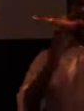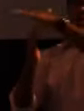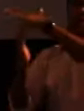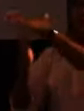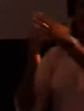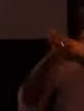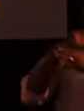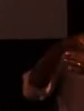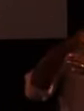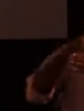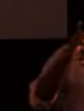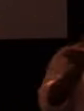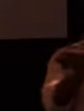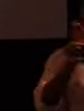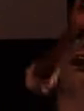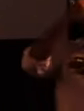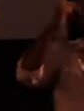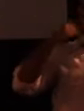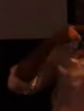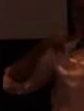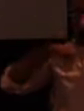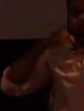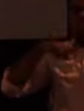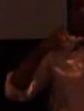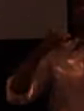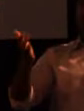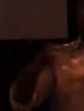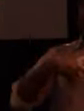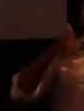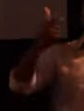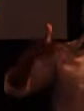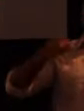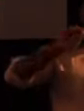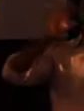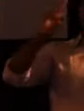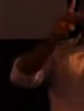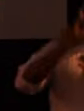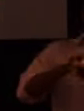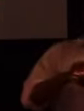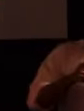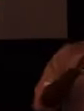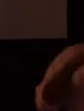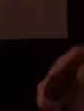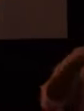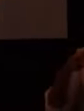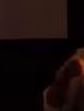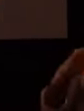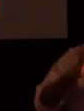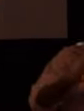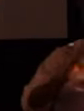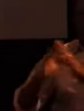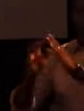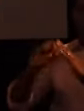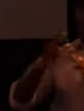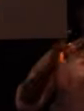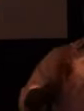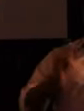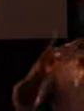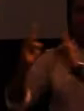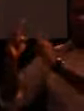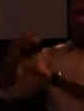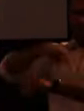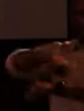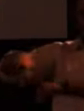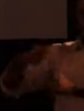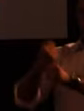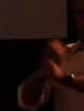Então, não é verdade, porque o conjunto de exigências que está se trazendo na orla de restrições é muito maior do que no resto da